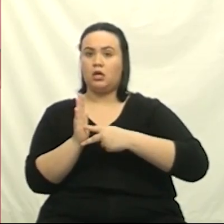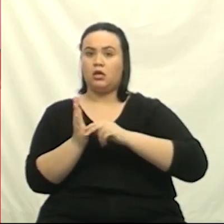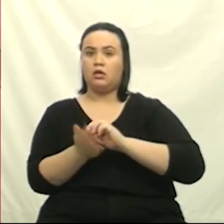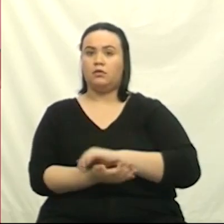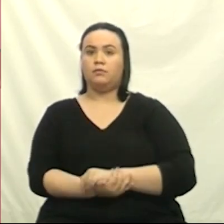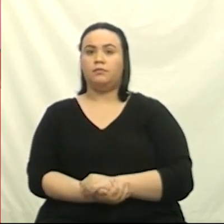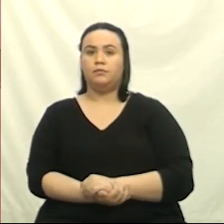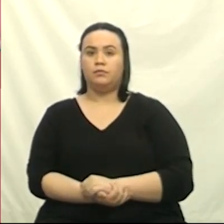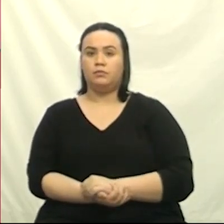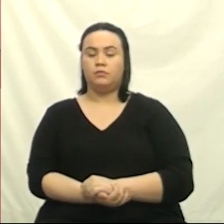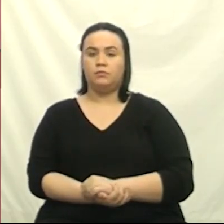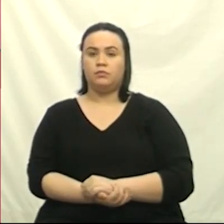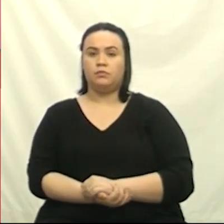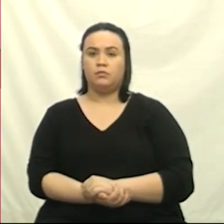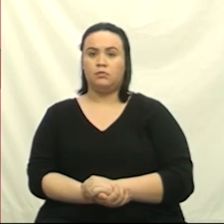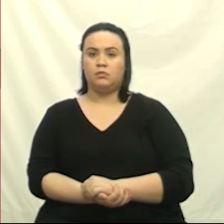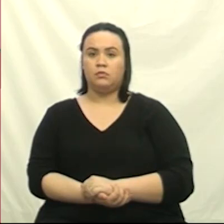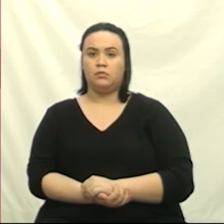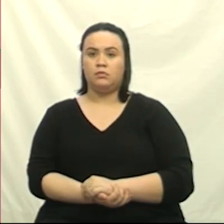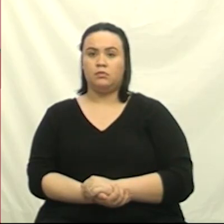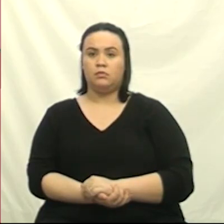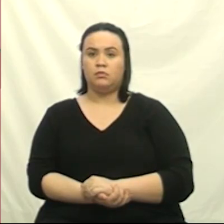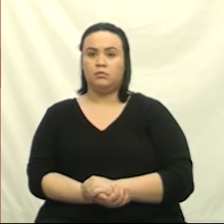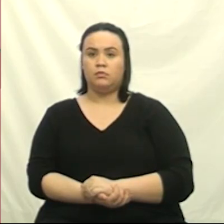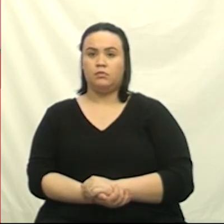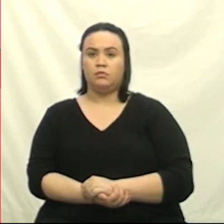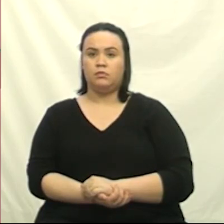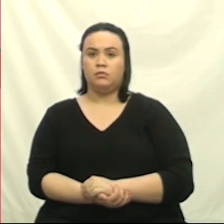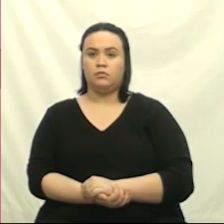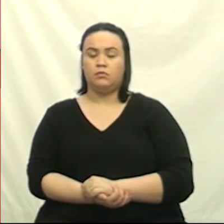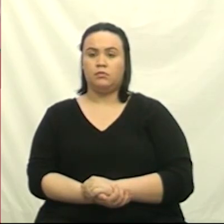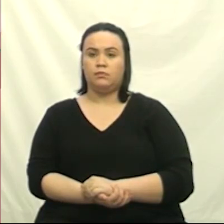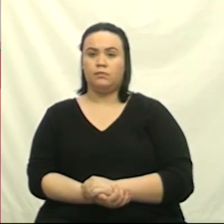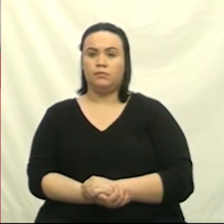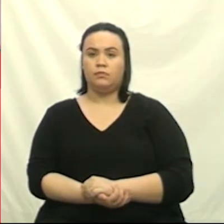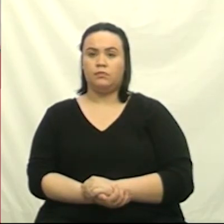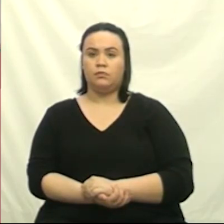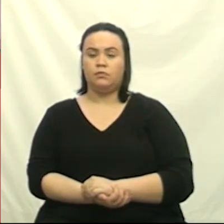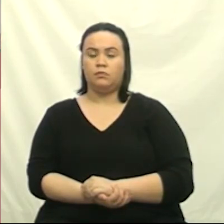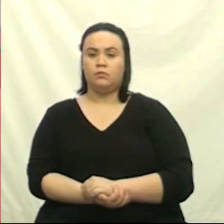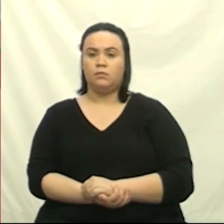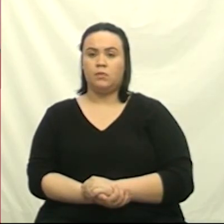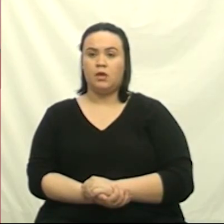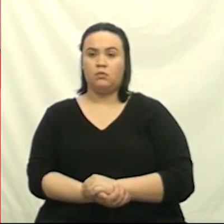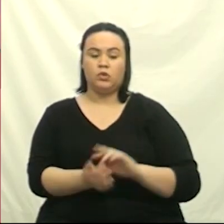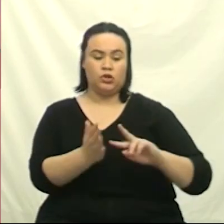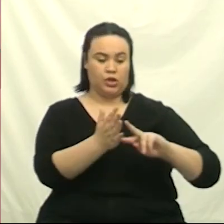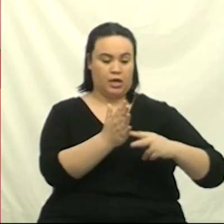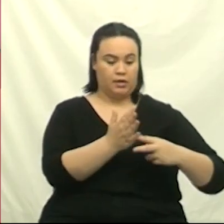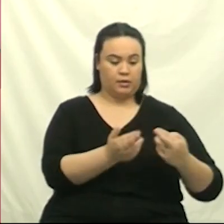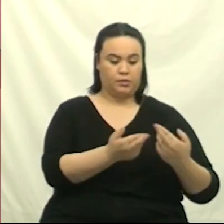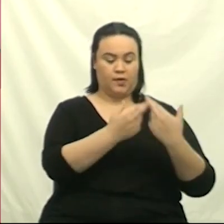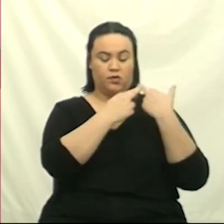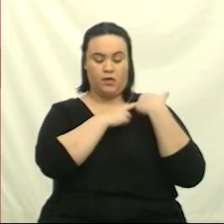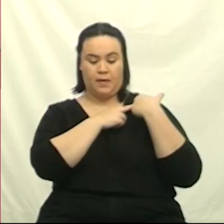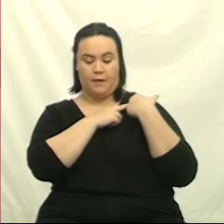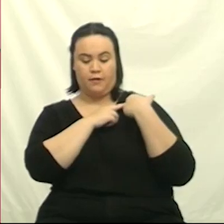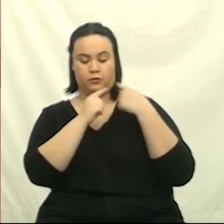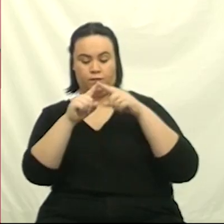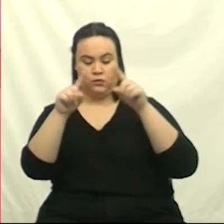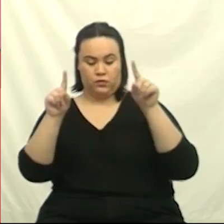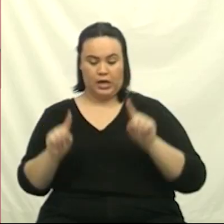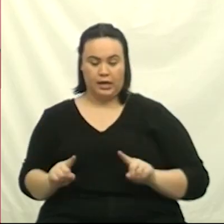pagava também o sindicato que era comprometido e pagava os funcionários que lá prestavam serviço ao sindicato